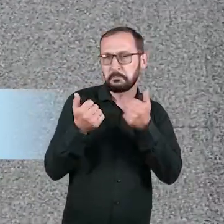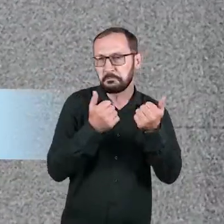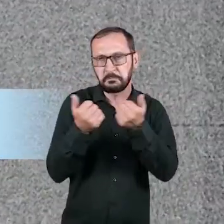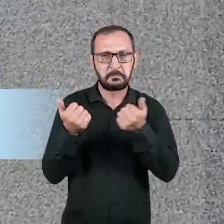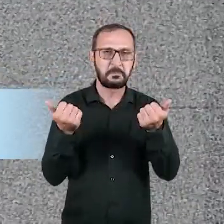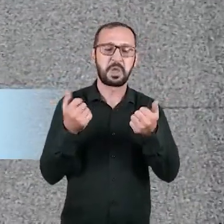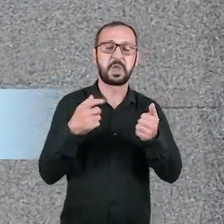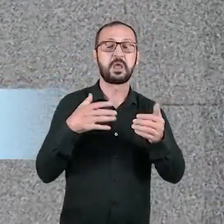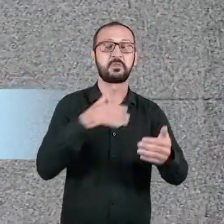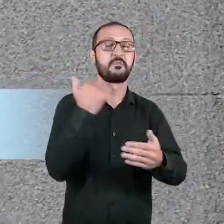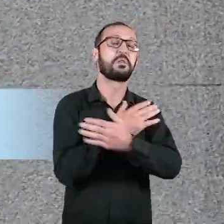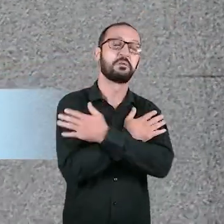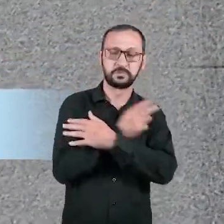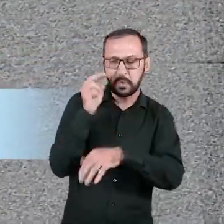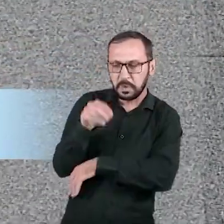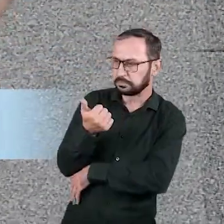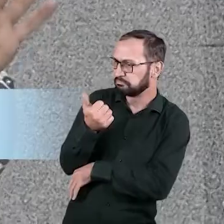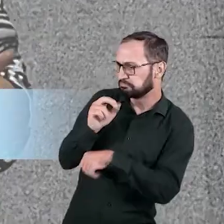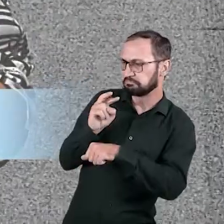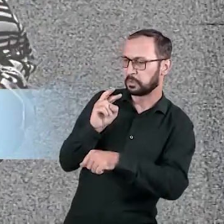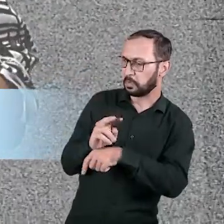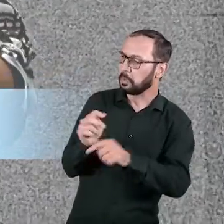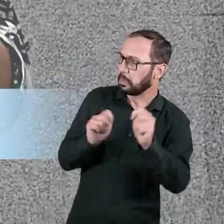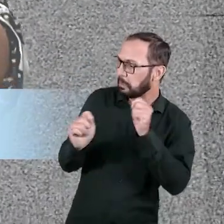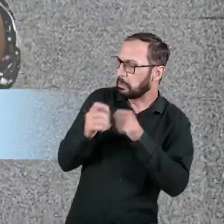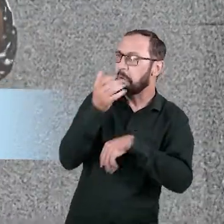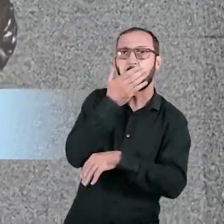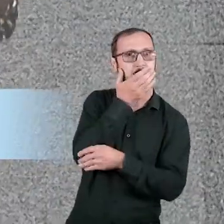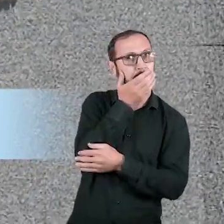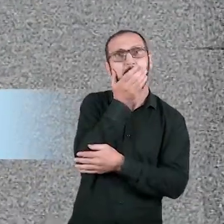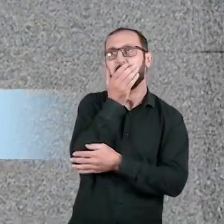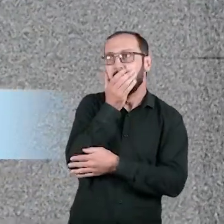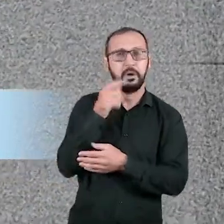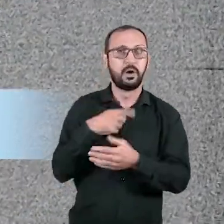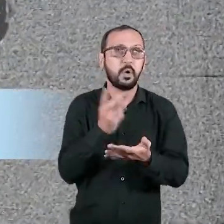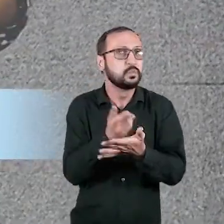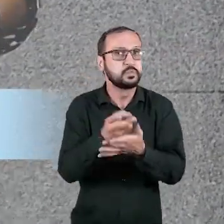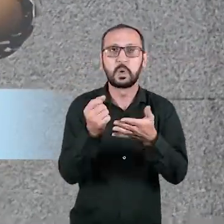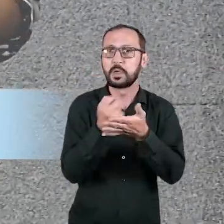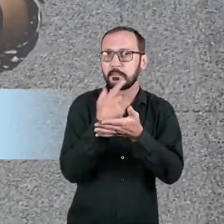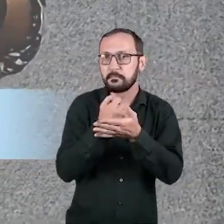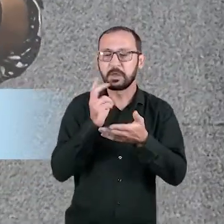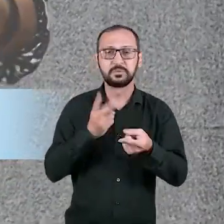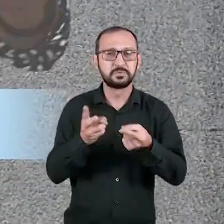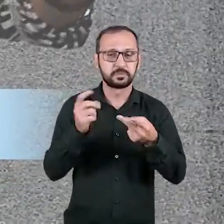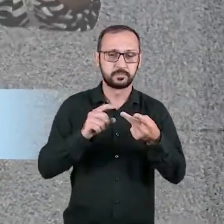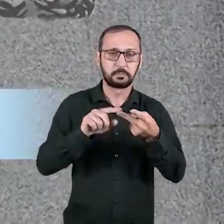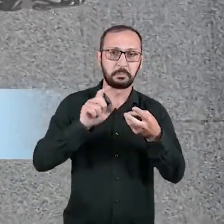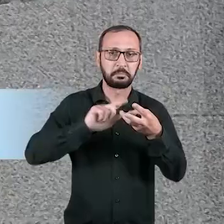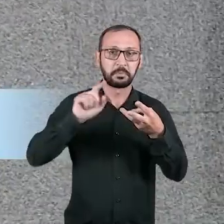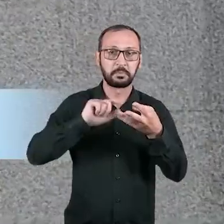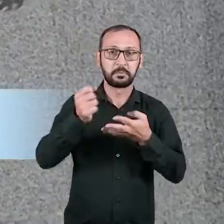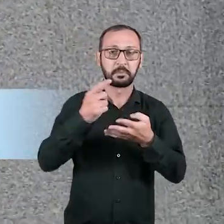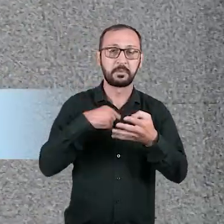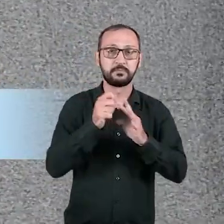super bem, não passa mal, está super controlada, mantém-se o antidepressivo, o ansiolítico,